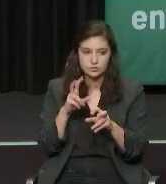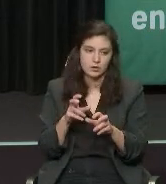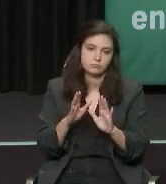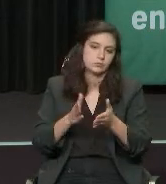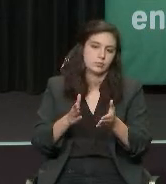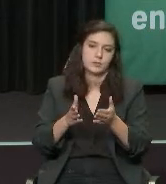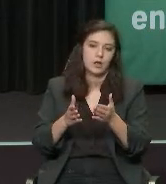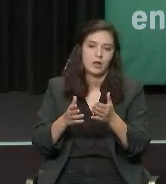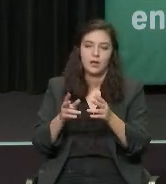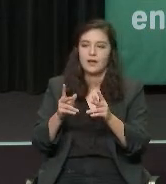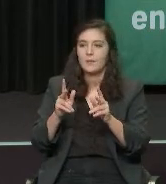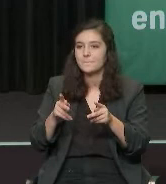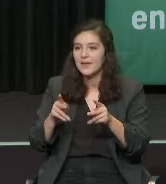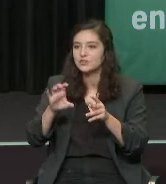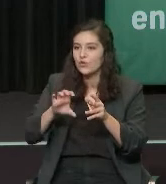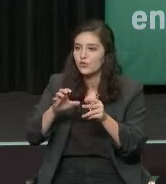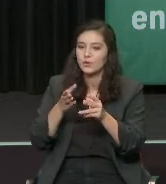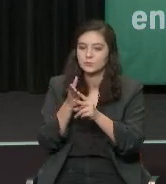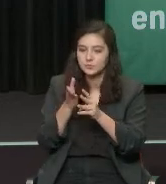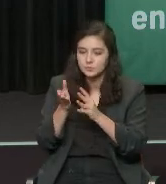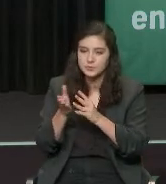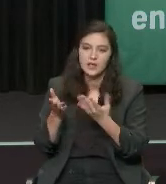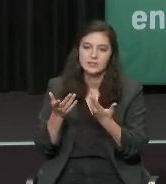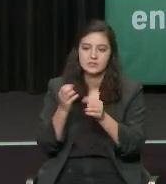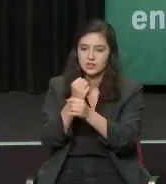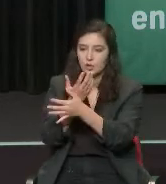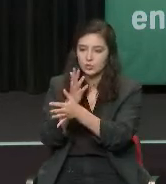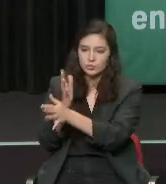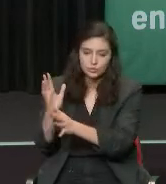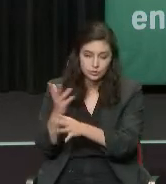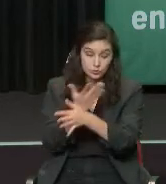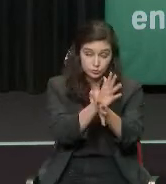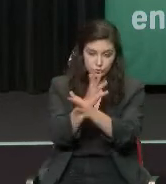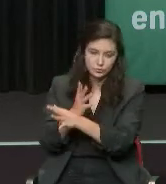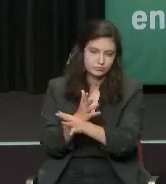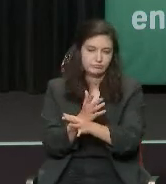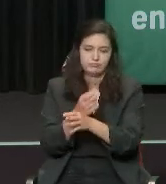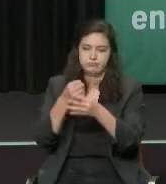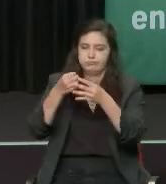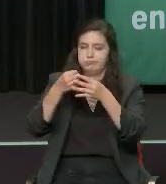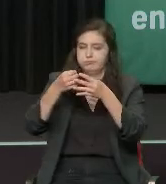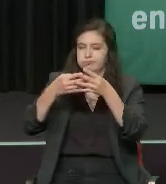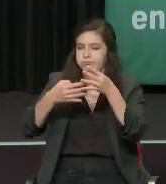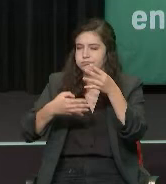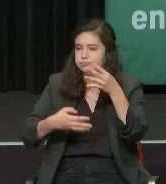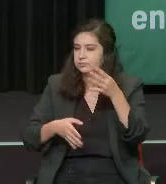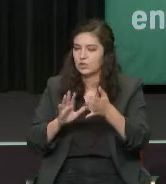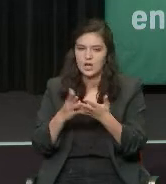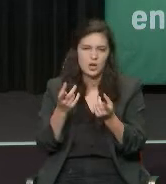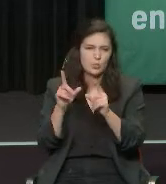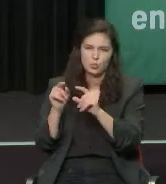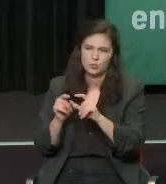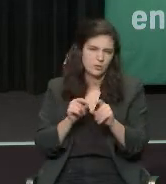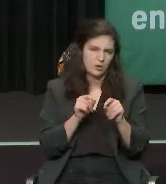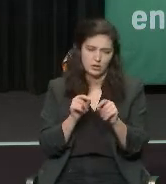mais métodos de detecção remota de incêndios nascentes. O mercado está cheio disso, muito barato em todos os